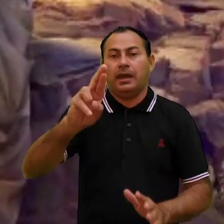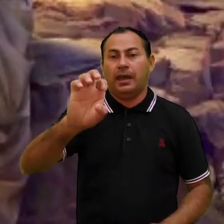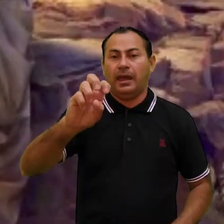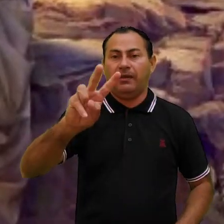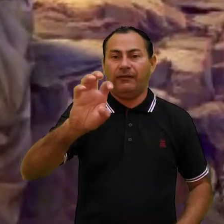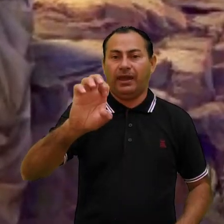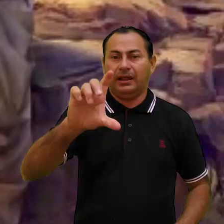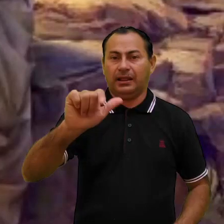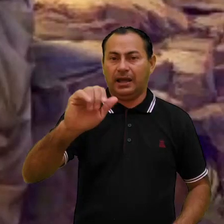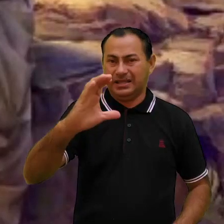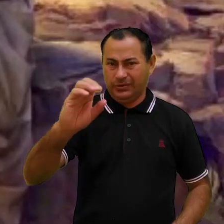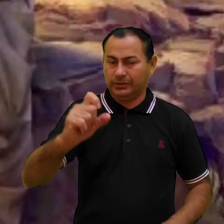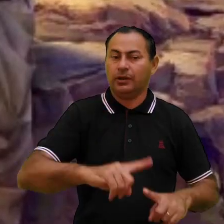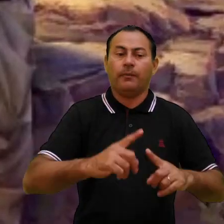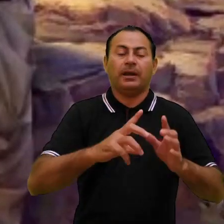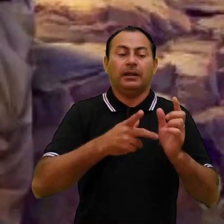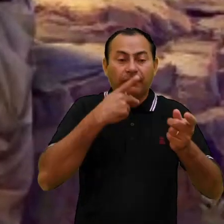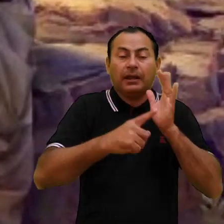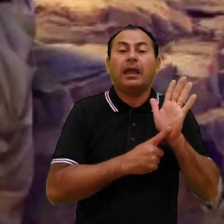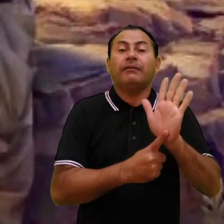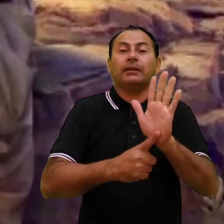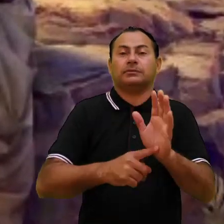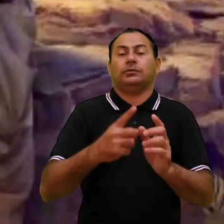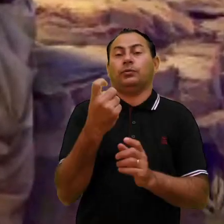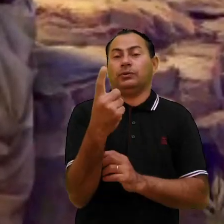no plural, mas no singular.